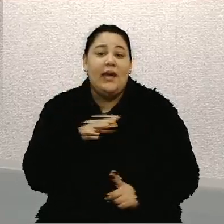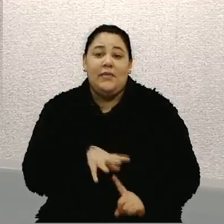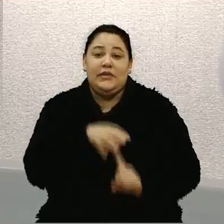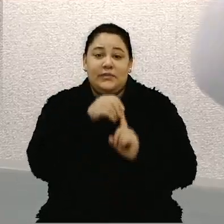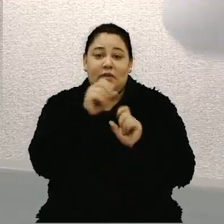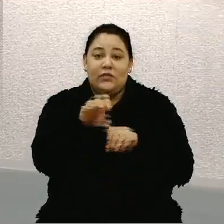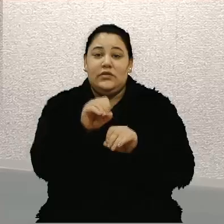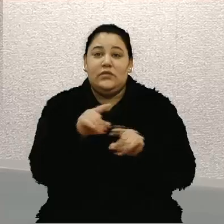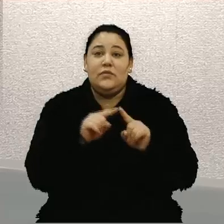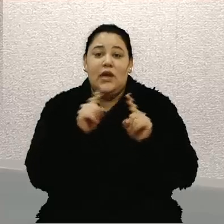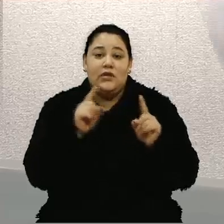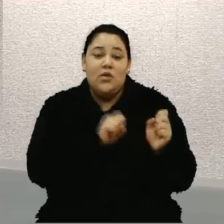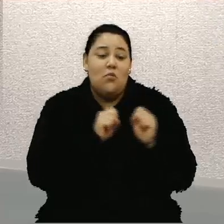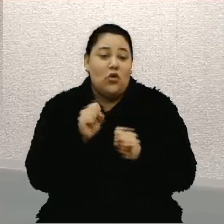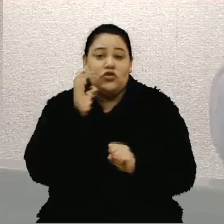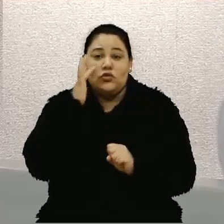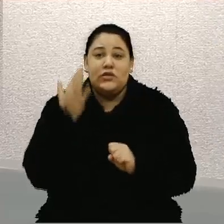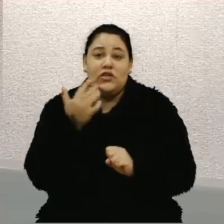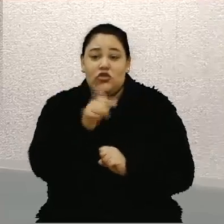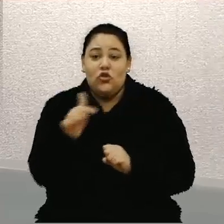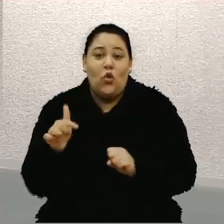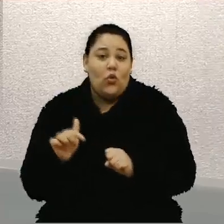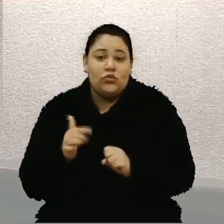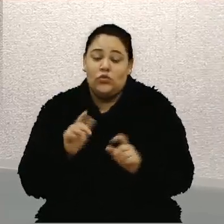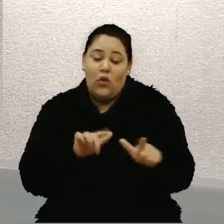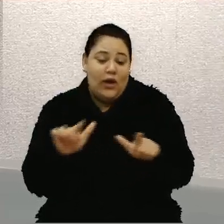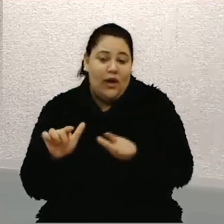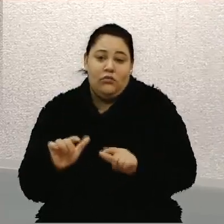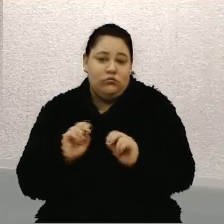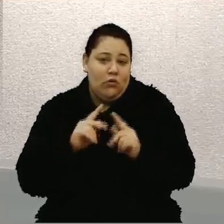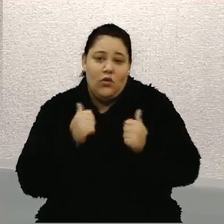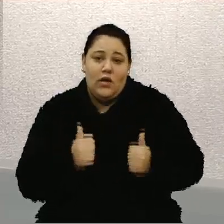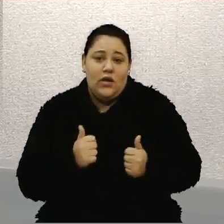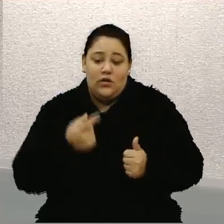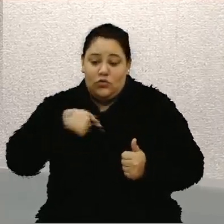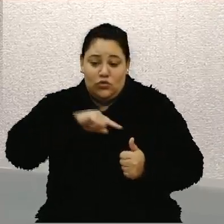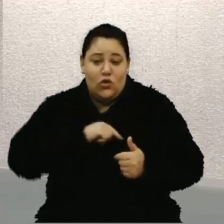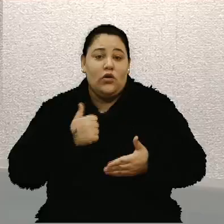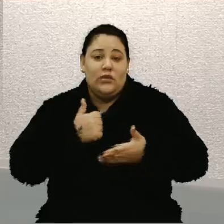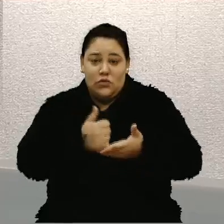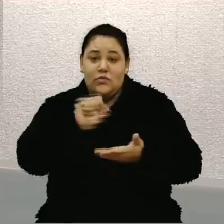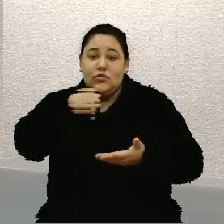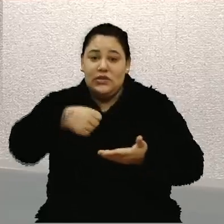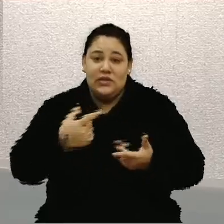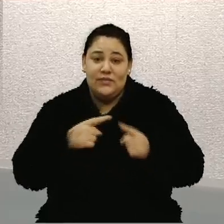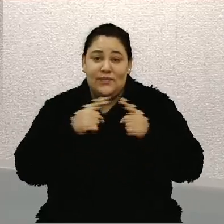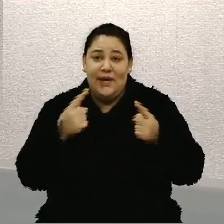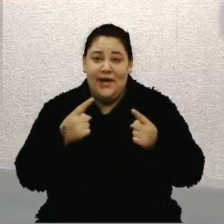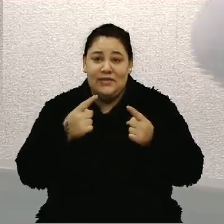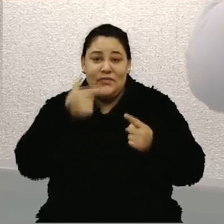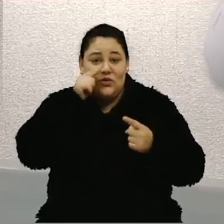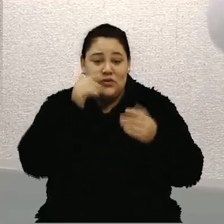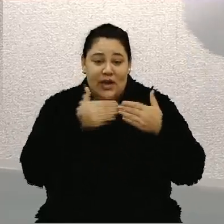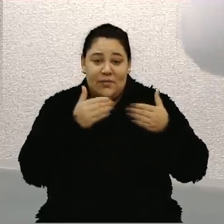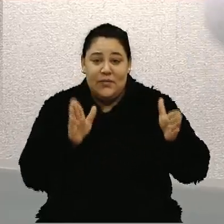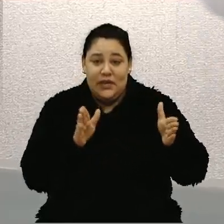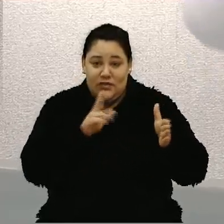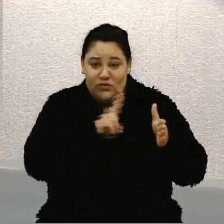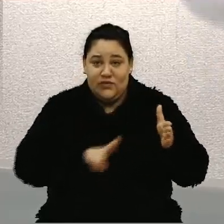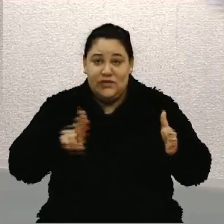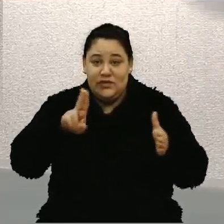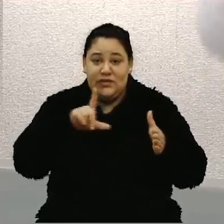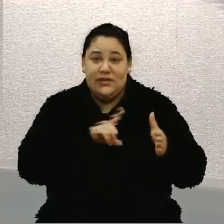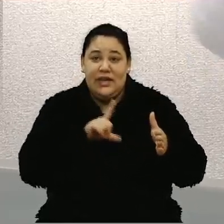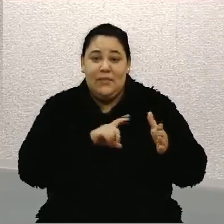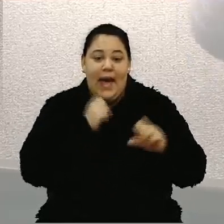ensino, mas pode ser que venha um braço de outro lado, mas tudo certo. Somos favoráveis, só que assim, para te abrir uma universidade, eu sei que existe uma